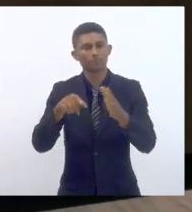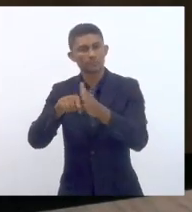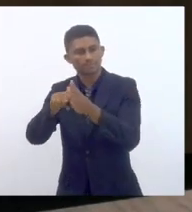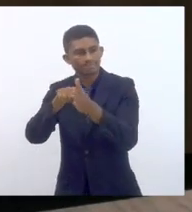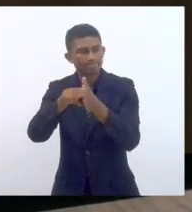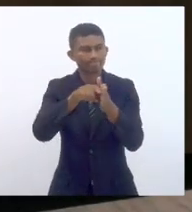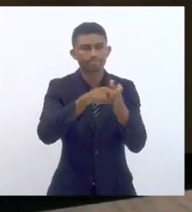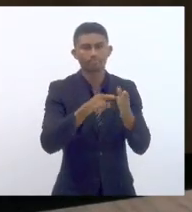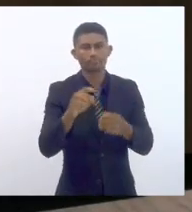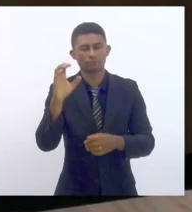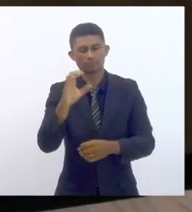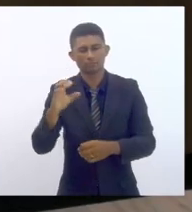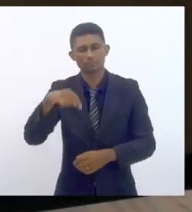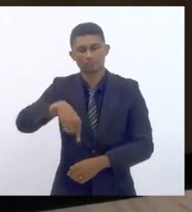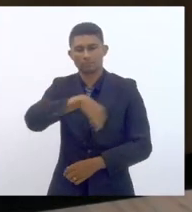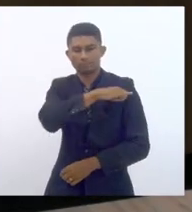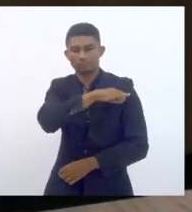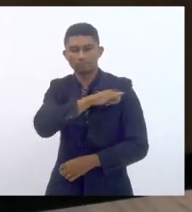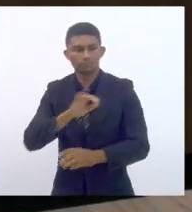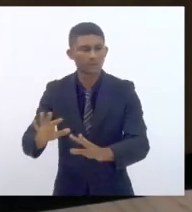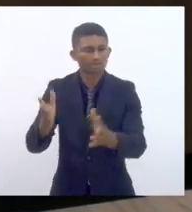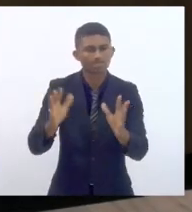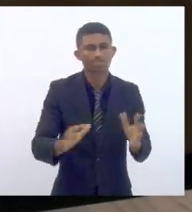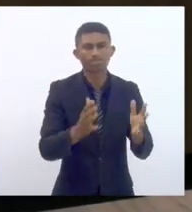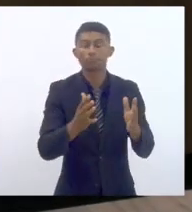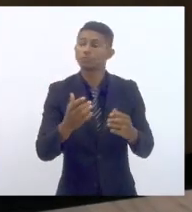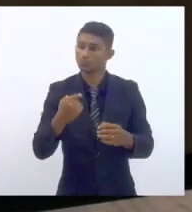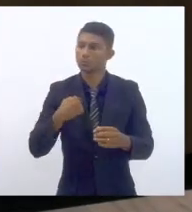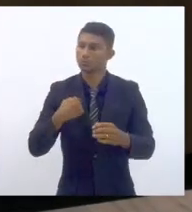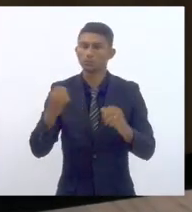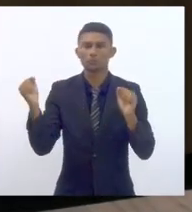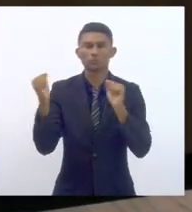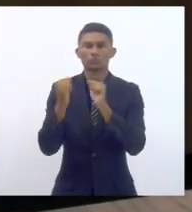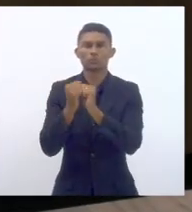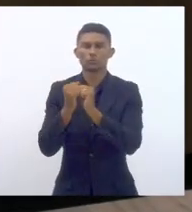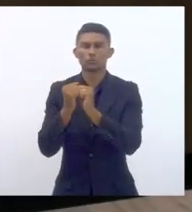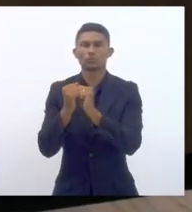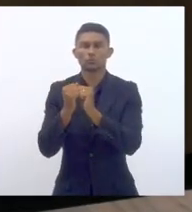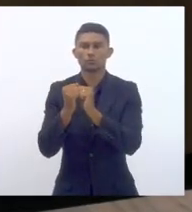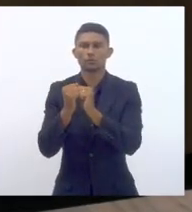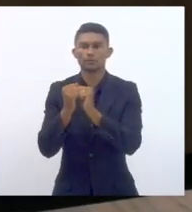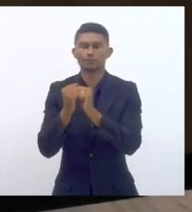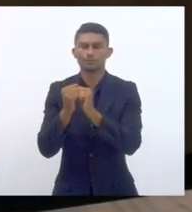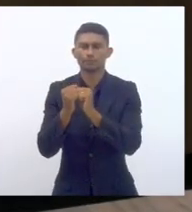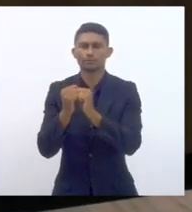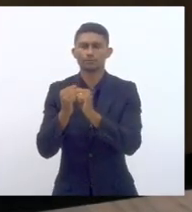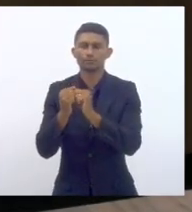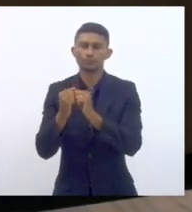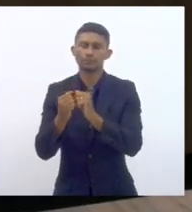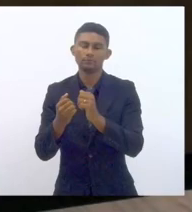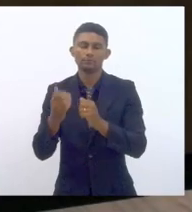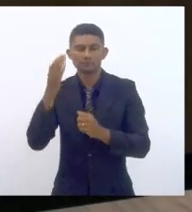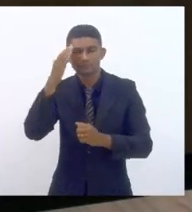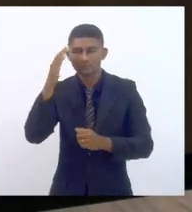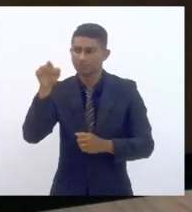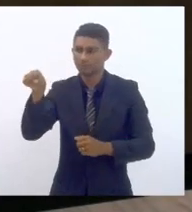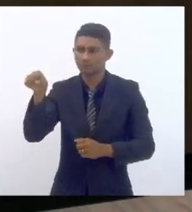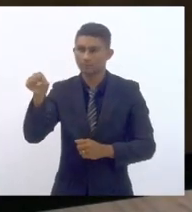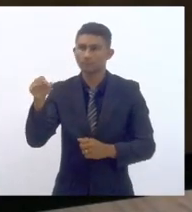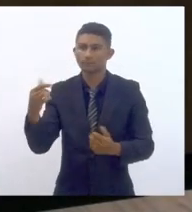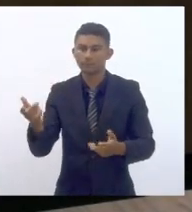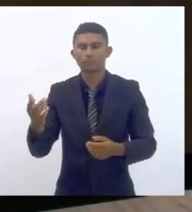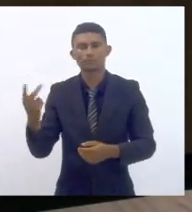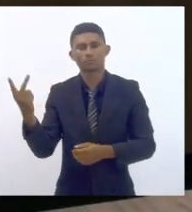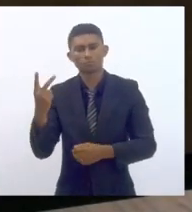pesquisas, à ciência no Rio de Janeiro. Eu me incorporei como coautor do projeto, agradeço ao Tutuca, e